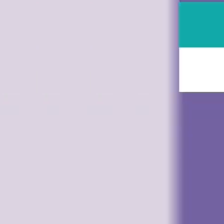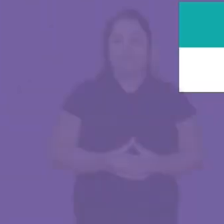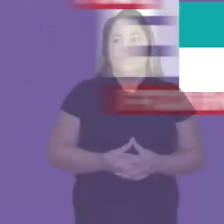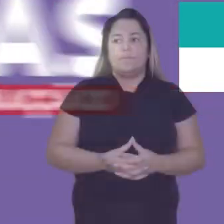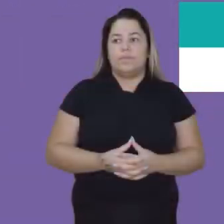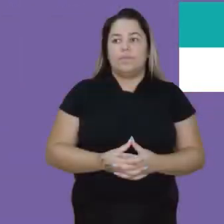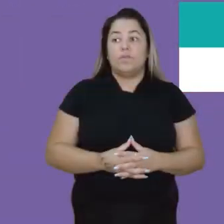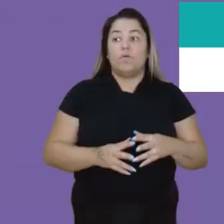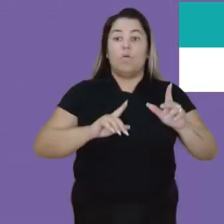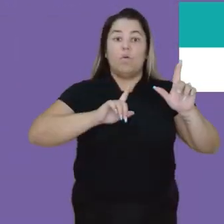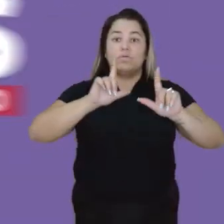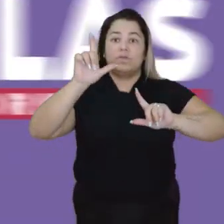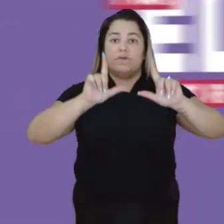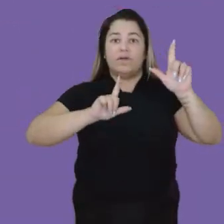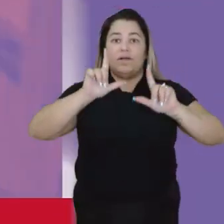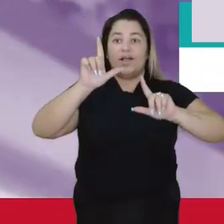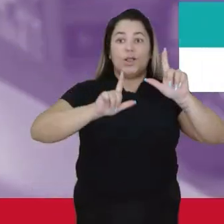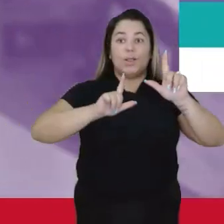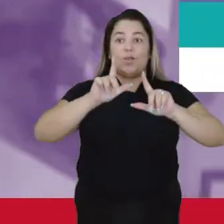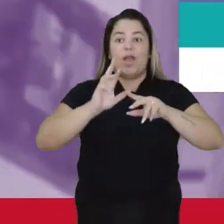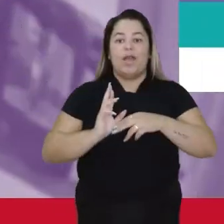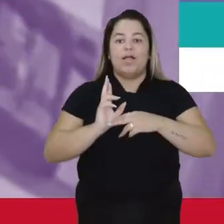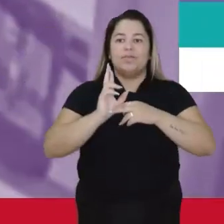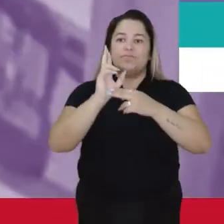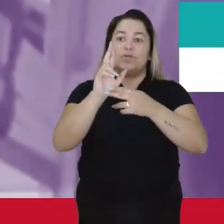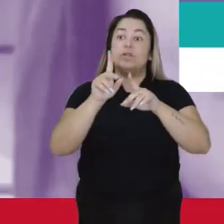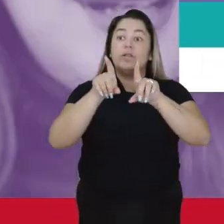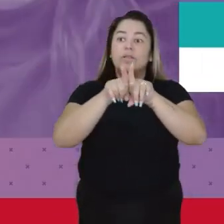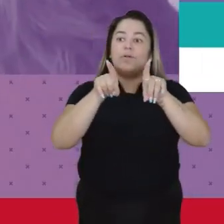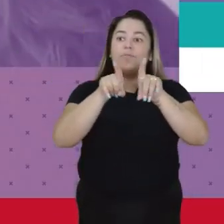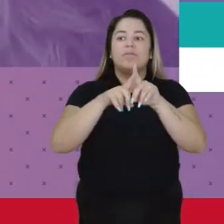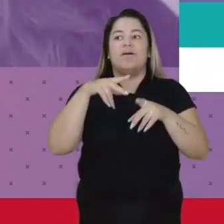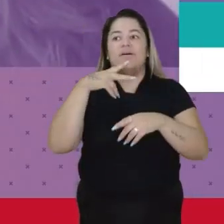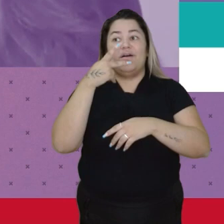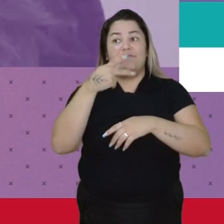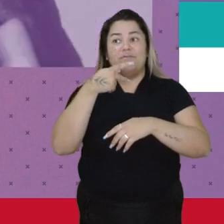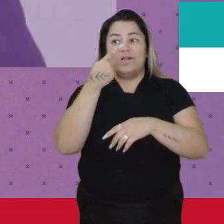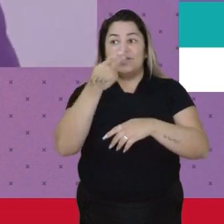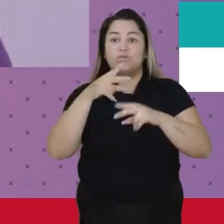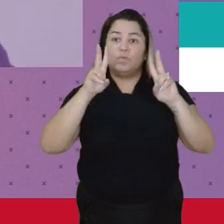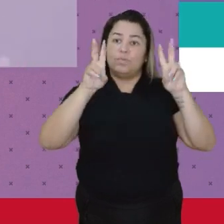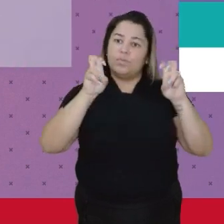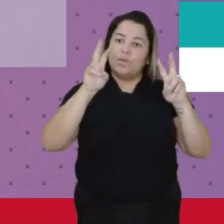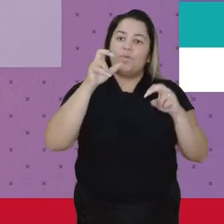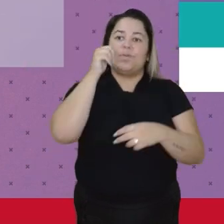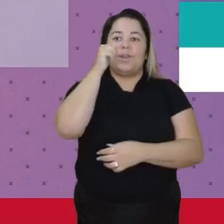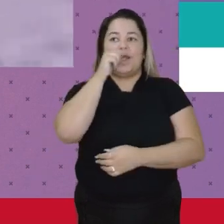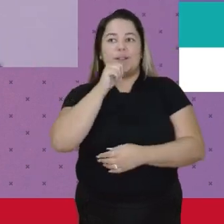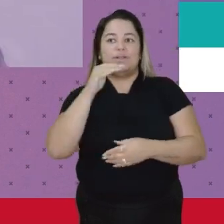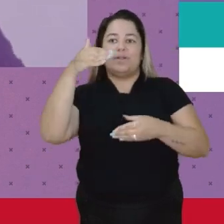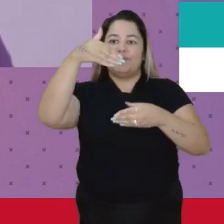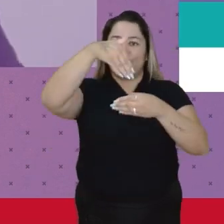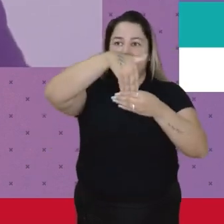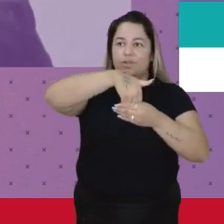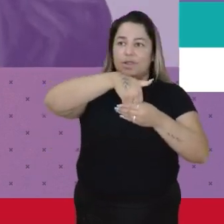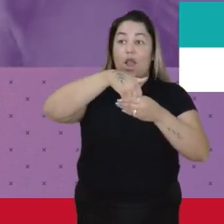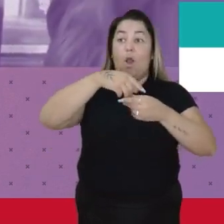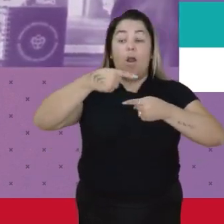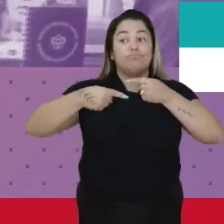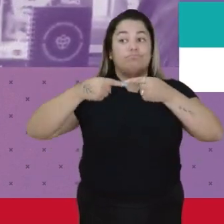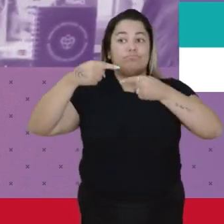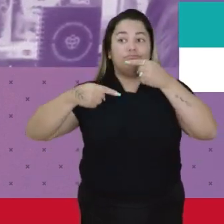O TV Elas por Elas Formação Eleições está falando sobre mulheres na política. Na aula de hoje,